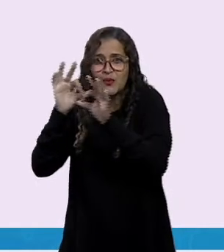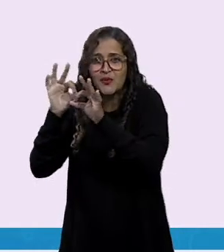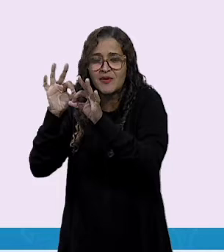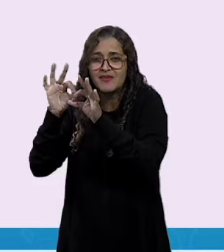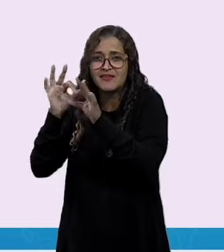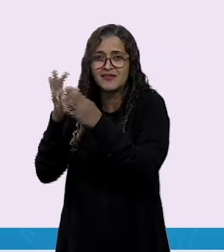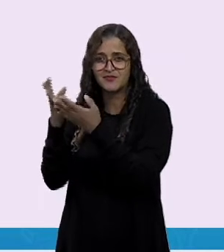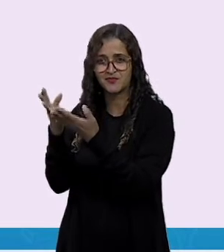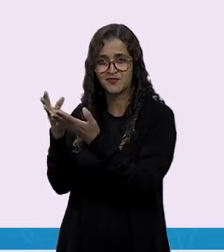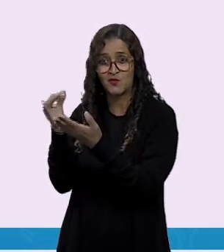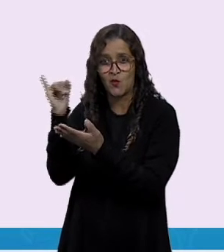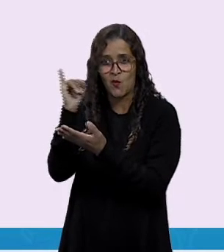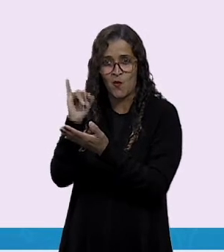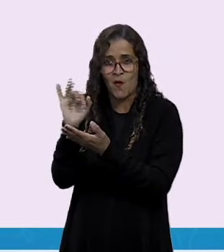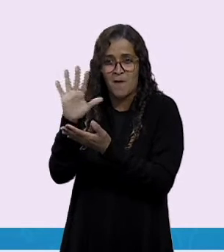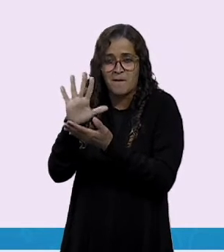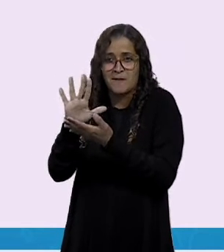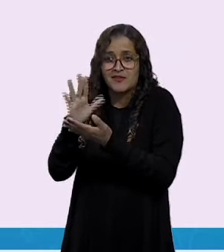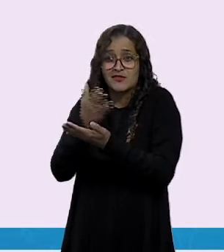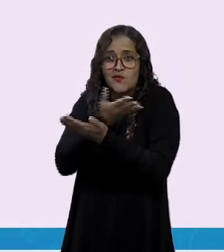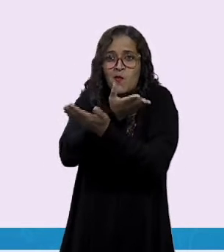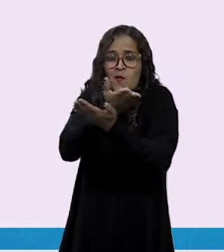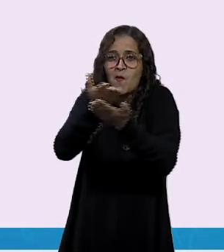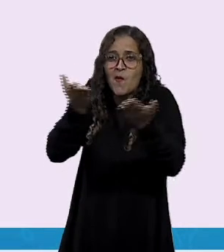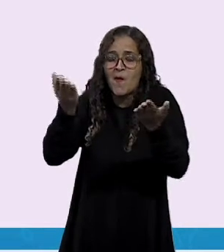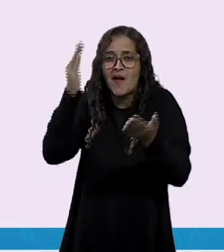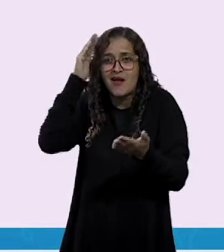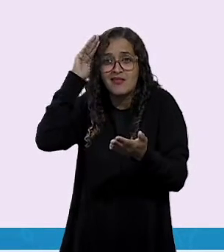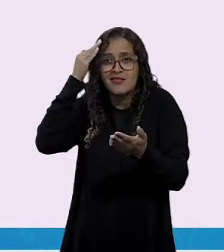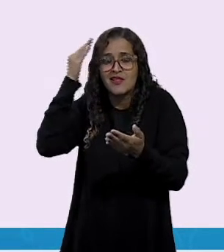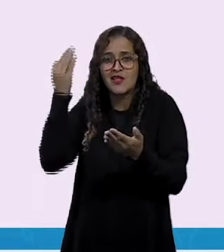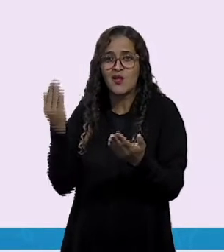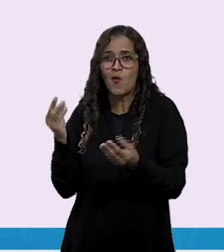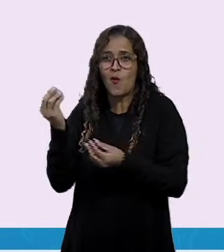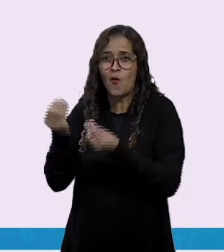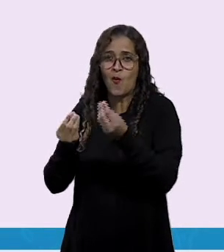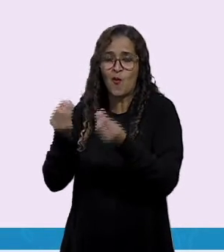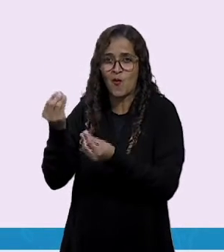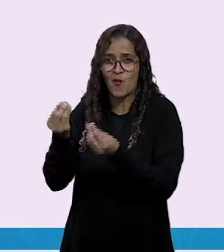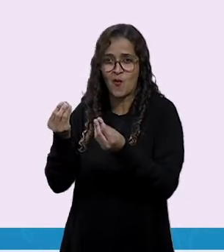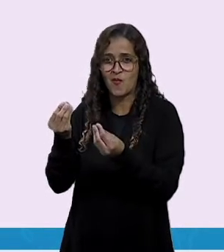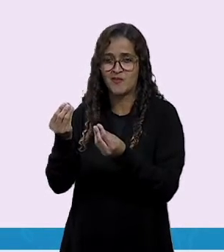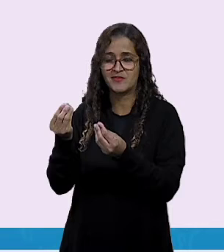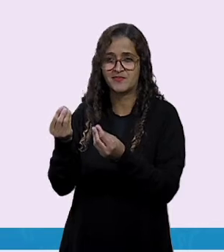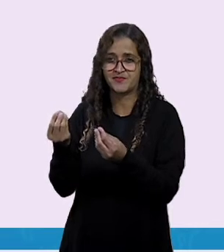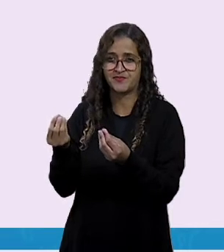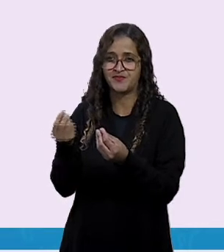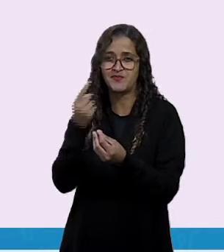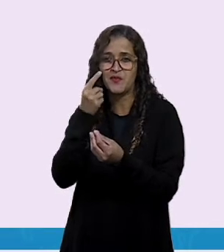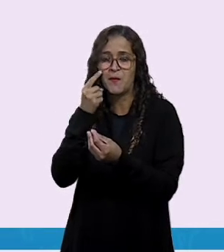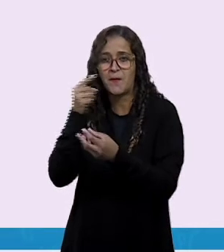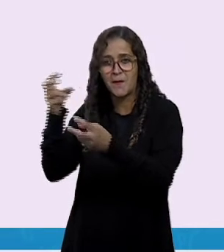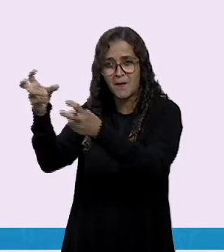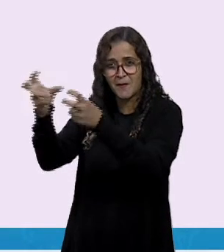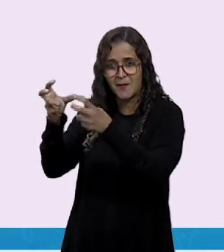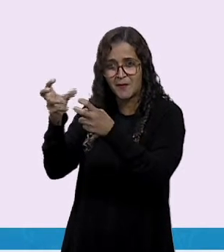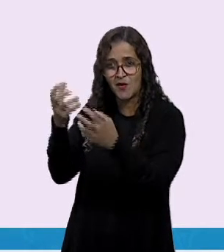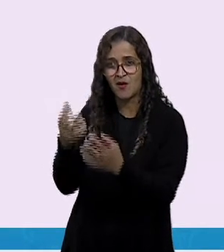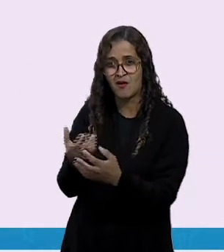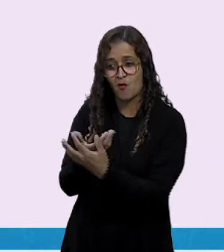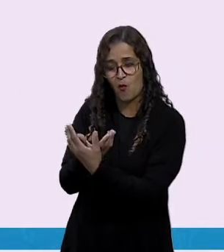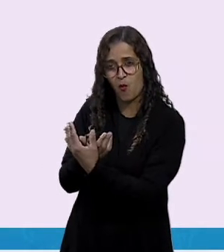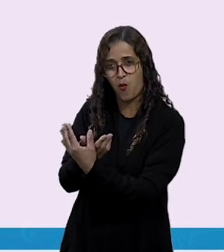professora trouxe imagem para você entender como funciona essa metamorfose. Olha, aqui a gente tem a